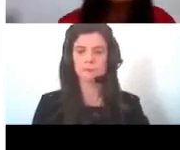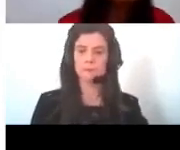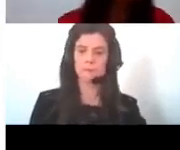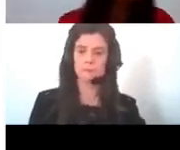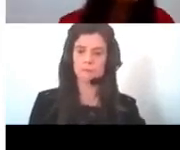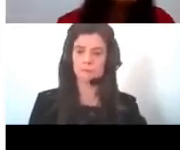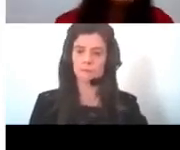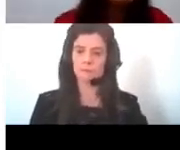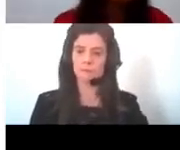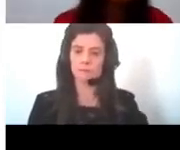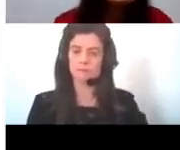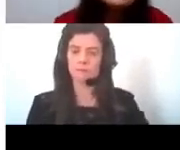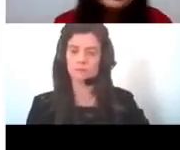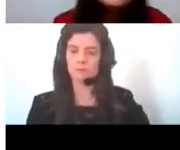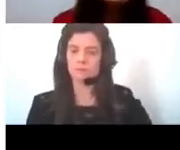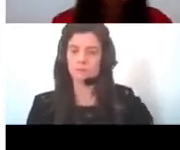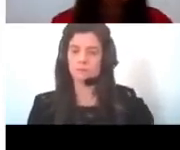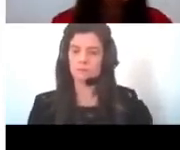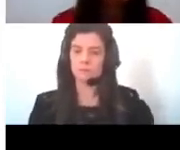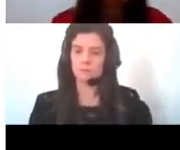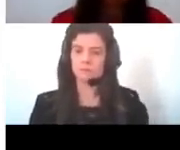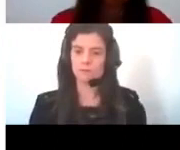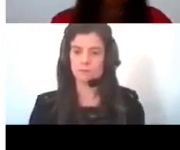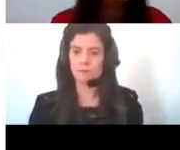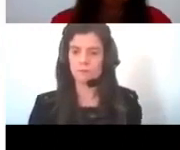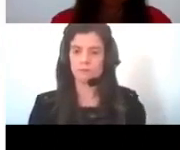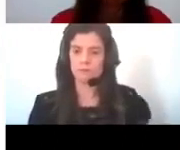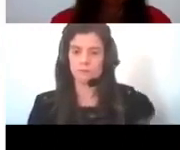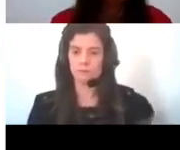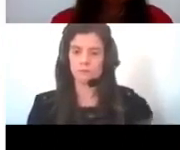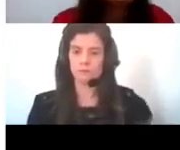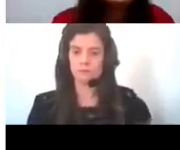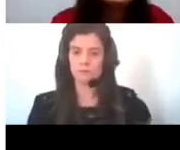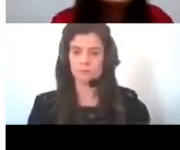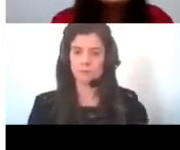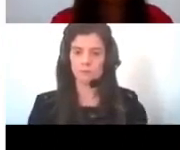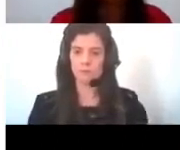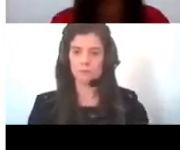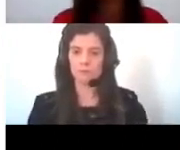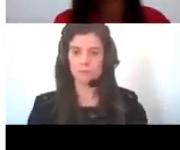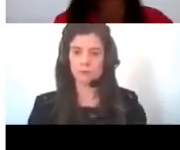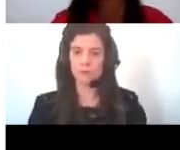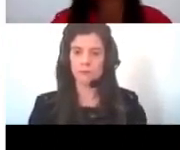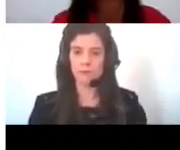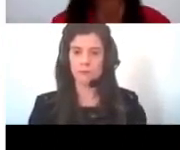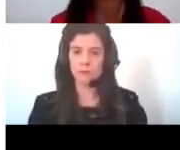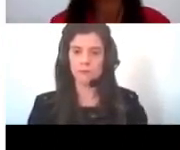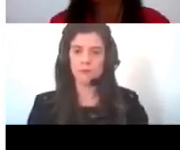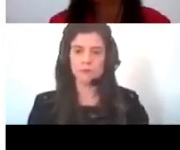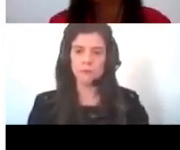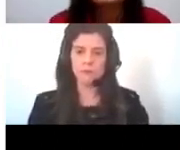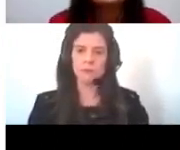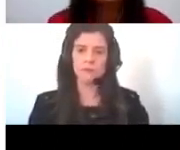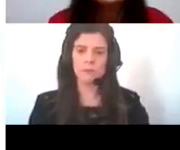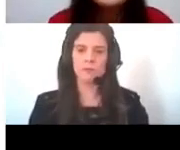na sequência, é a feita na CEPLAN. Então, assim, foi uma maneira que eles encontraram de tornar um